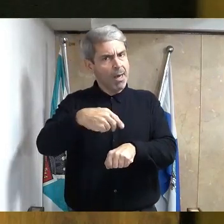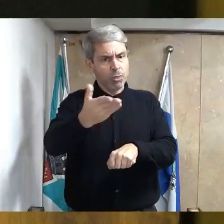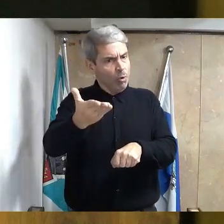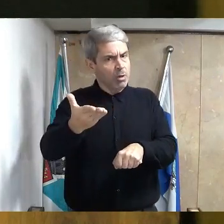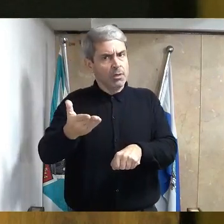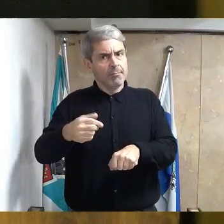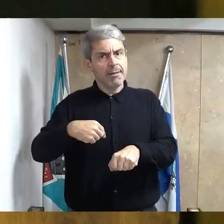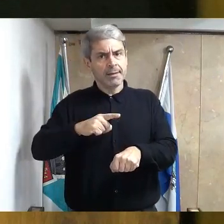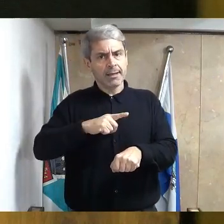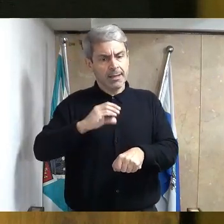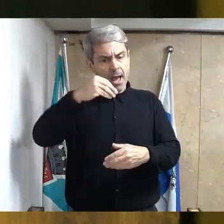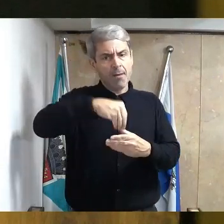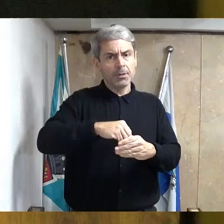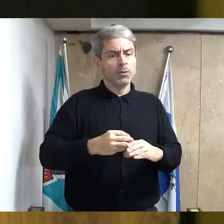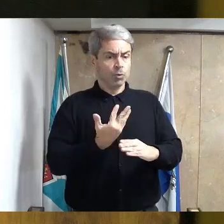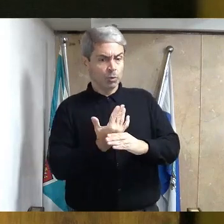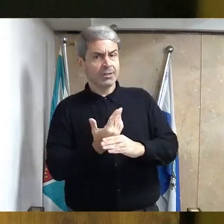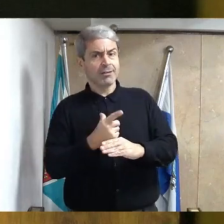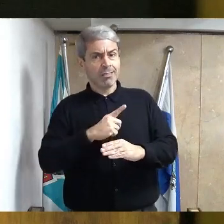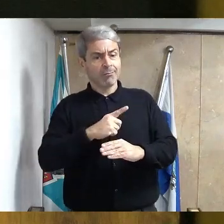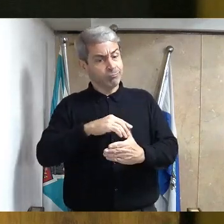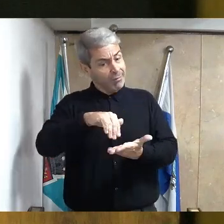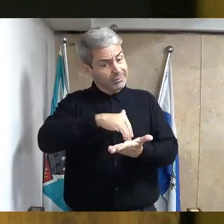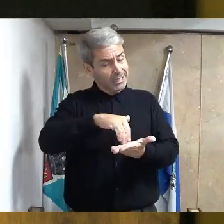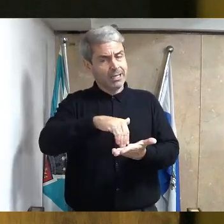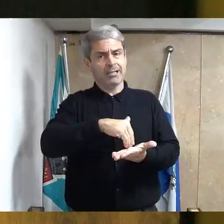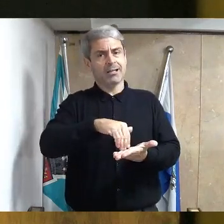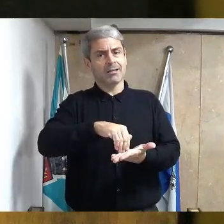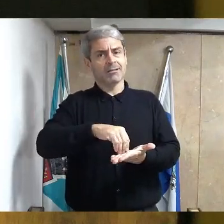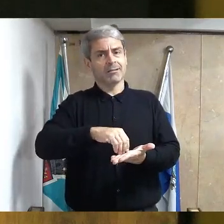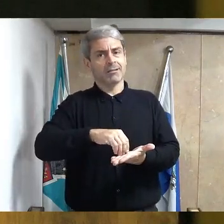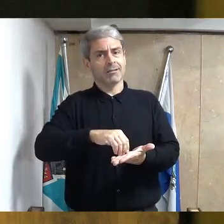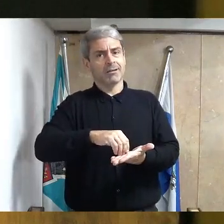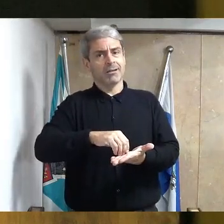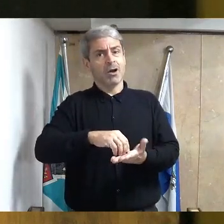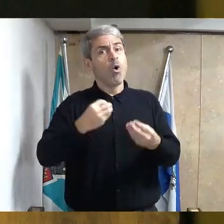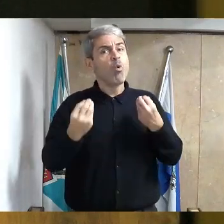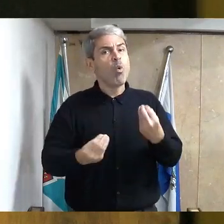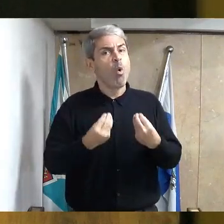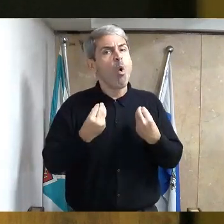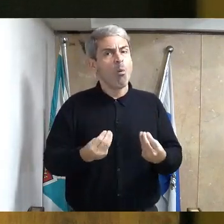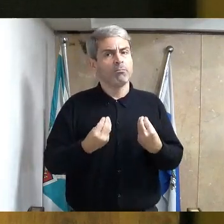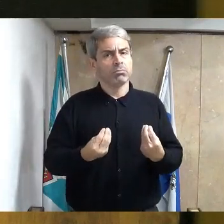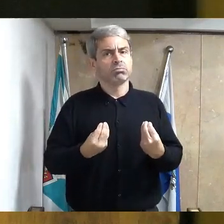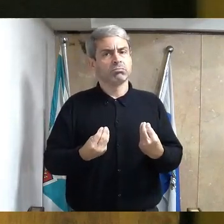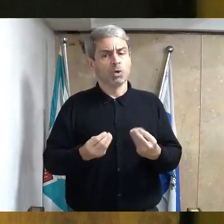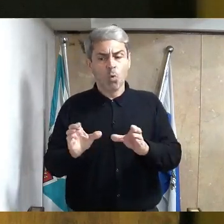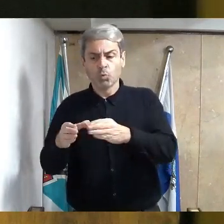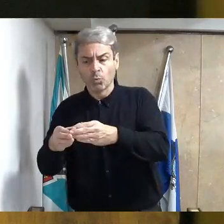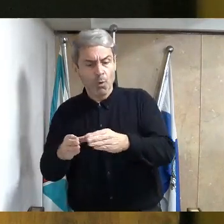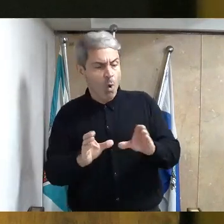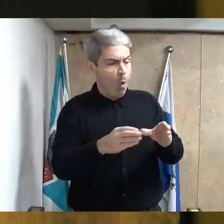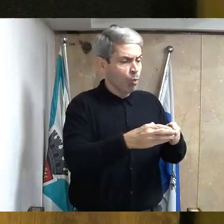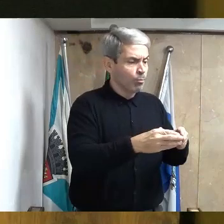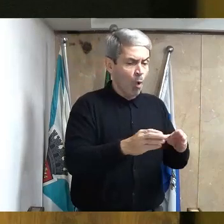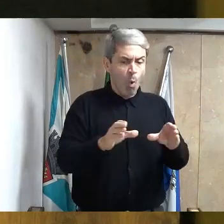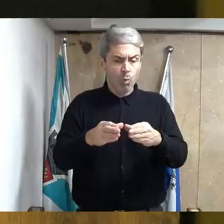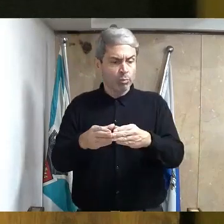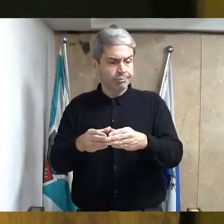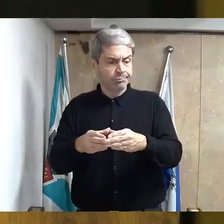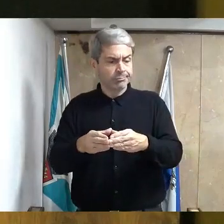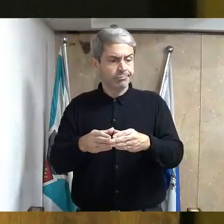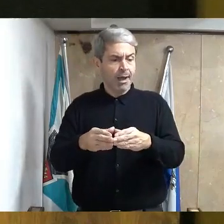secretaria. Não é possível os conselhos ficarem à mercê do